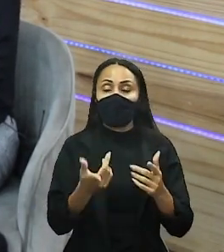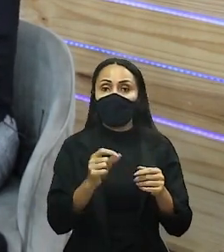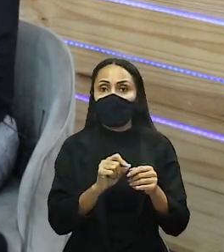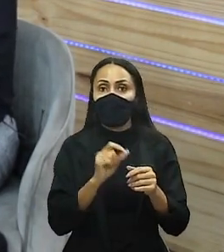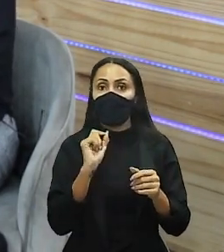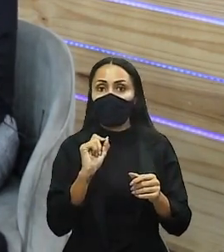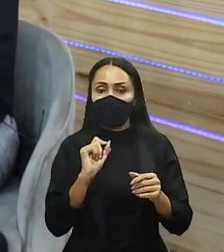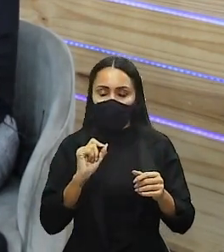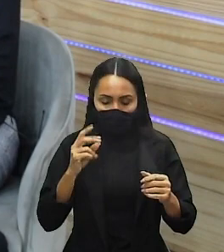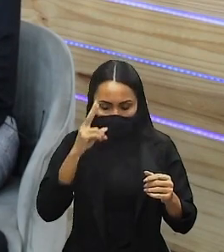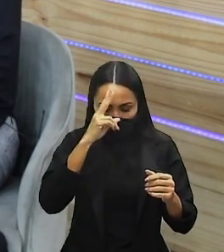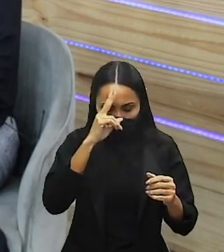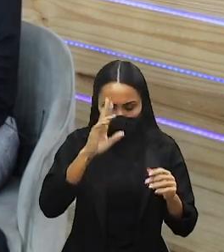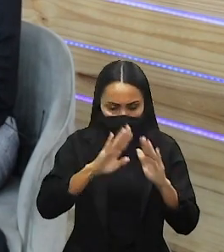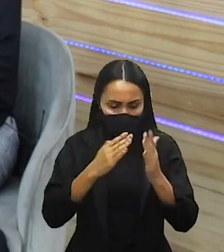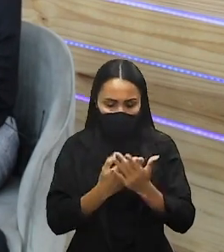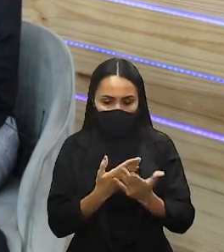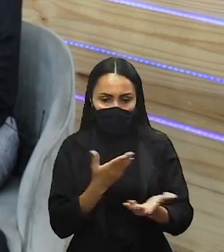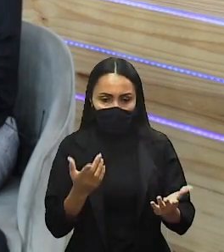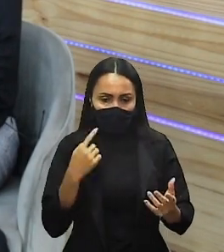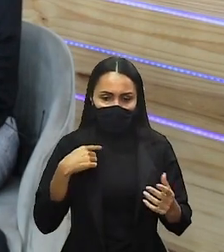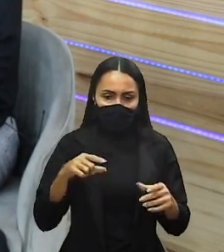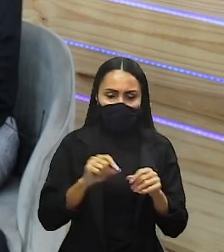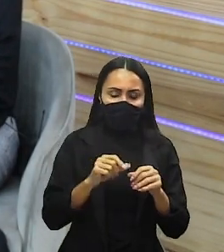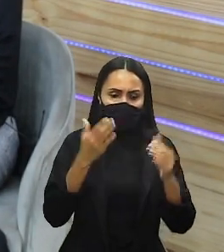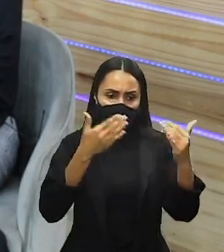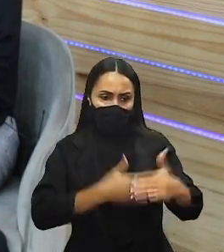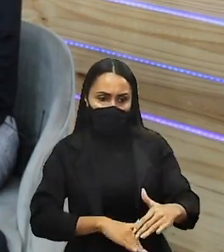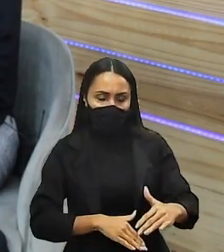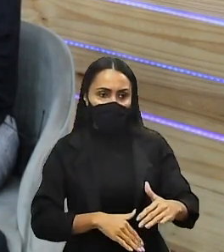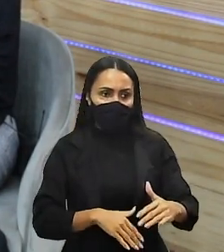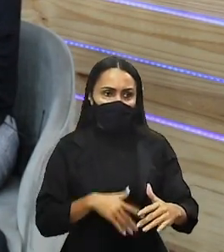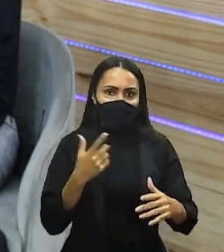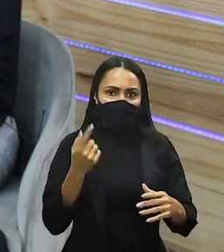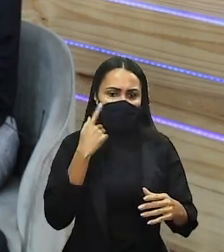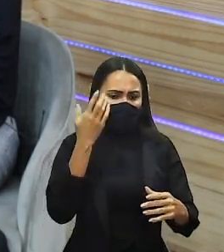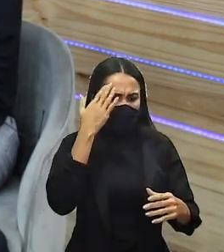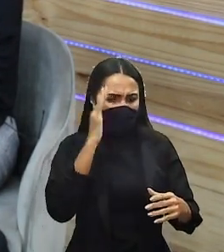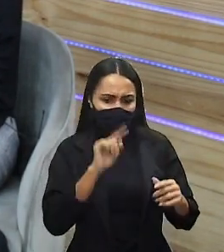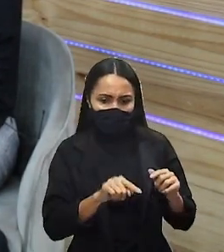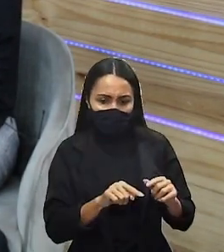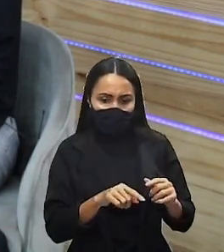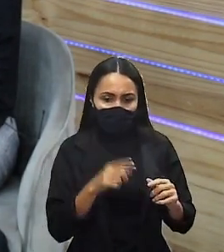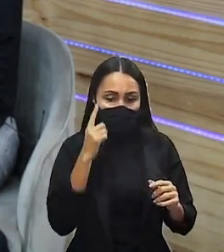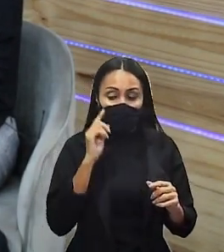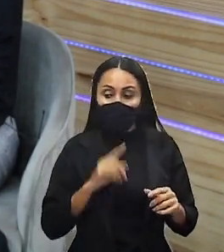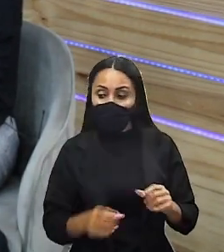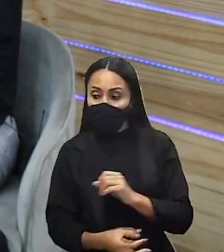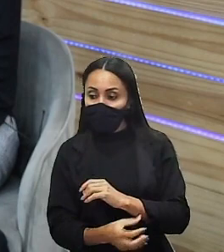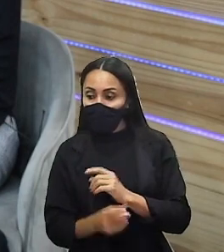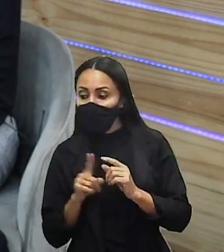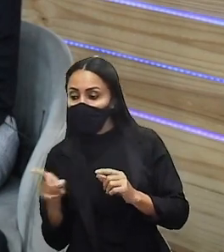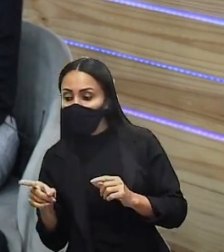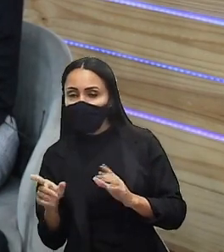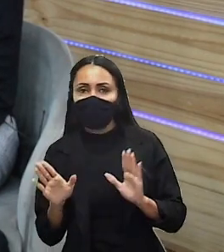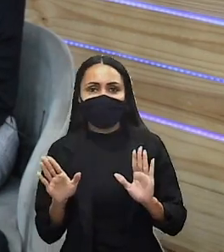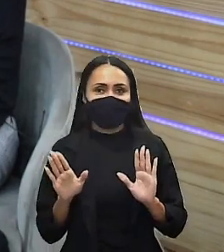Né? Eu lembro na época da escola que a gente podia fazer prova. Eita, essa questão aqui eu não sei a resposta. Deixa eu ver se a Sônia sabe. Faça isso não,